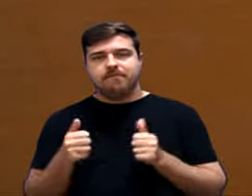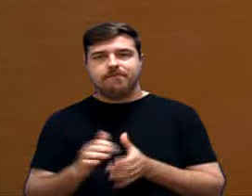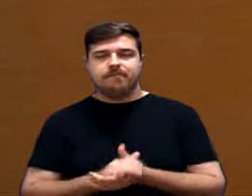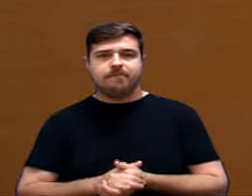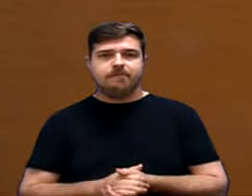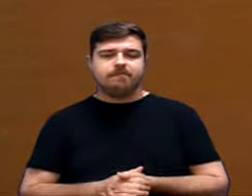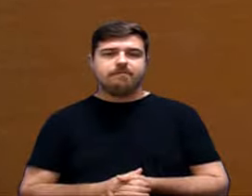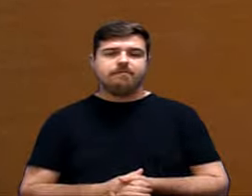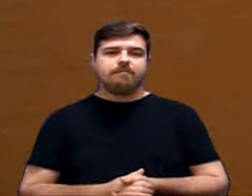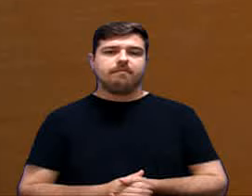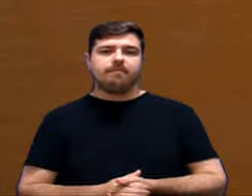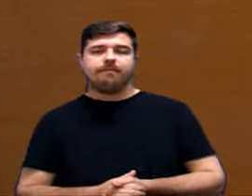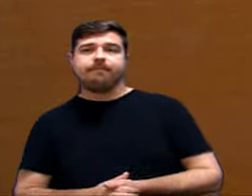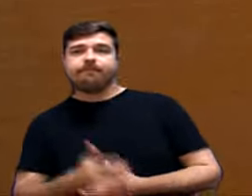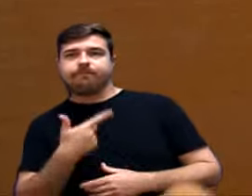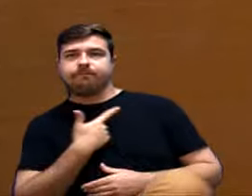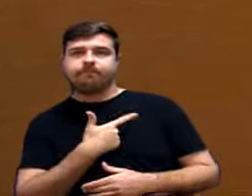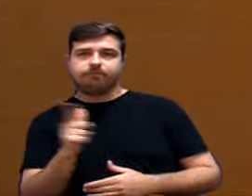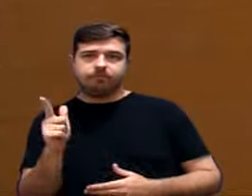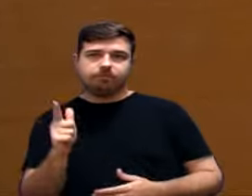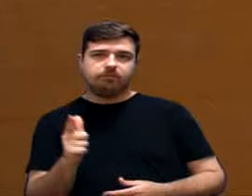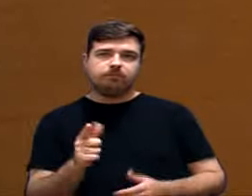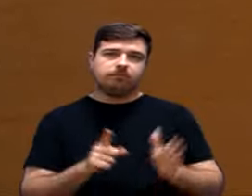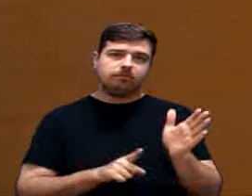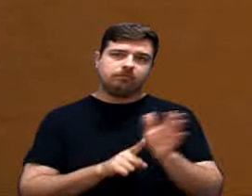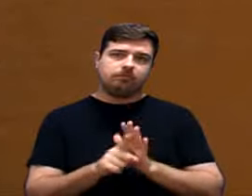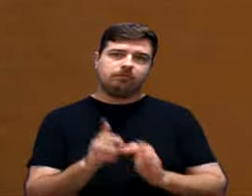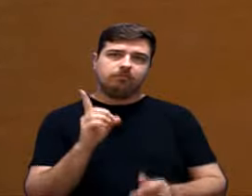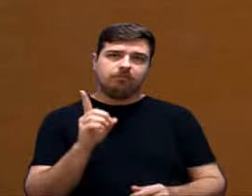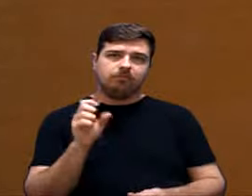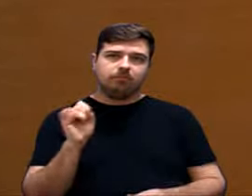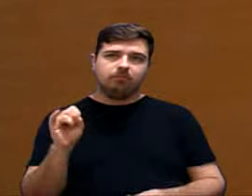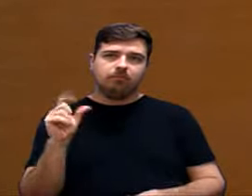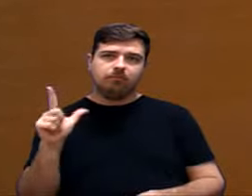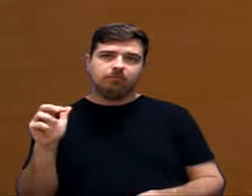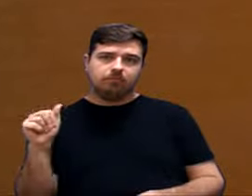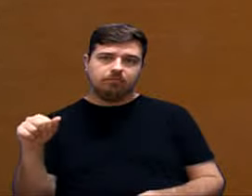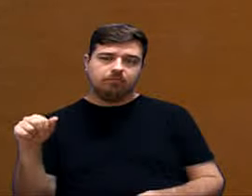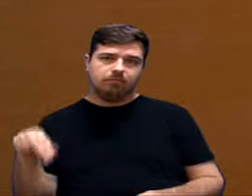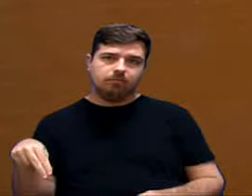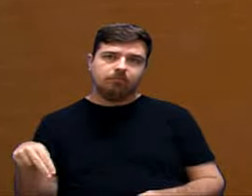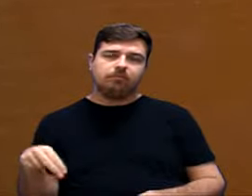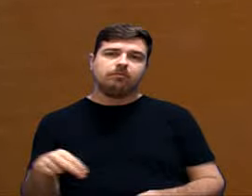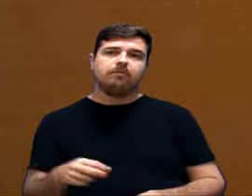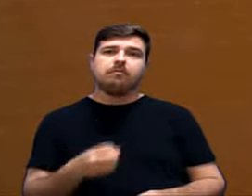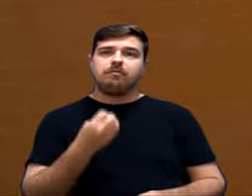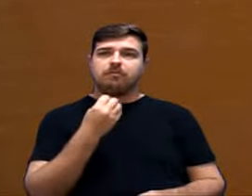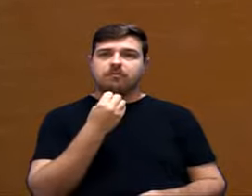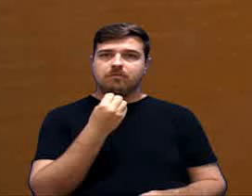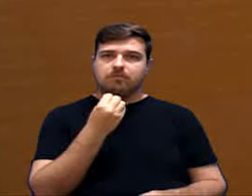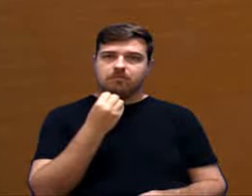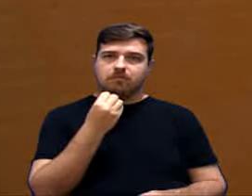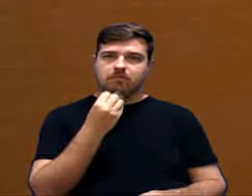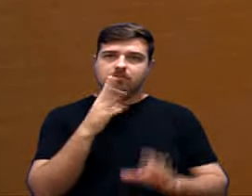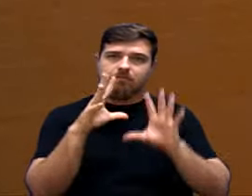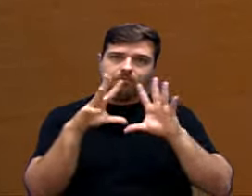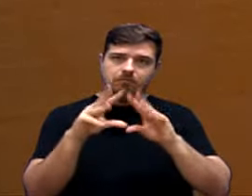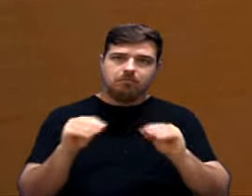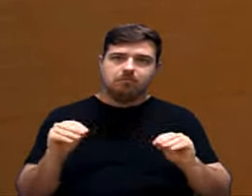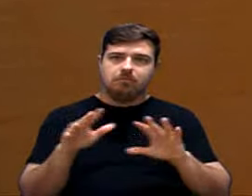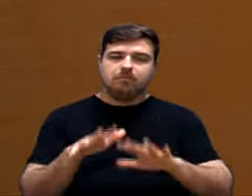Vereador o próximo inscrito Vereador Dylan Dantas Boa noite Presidente Boa noite a